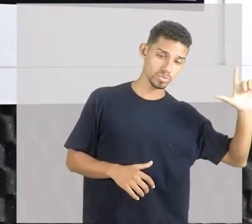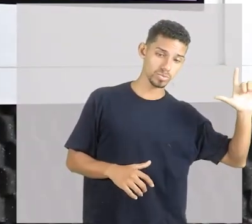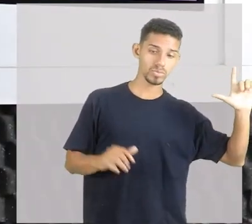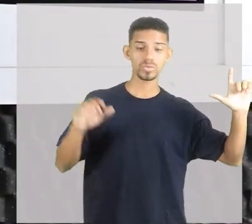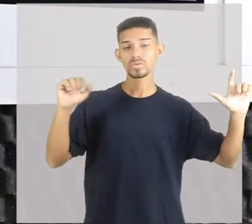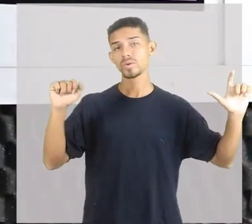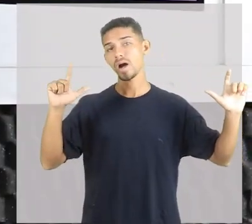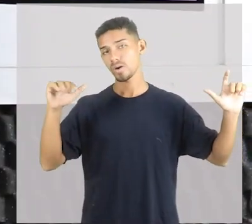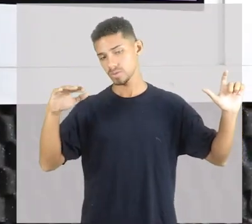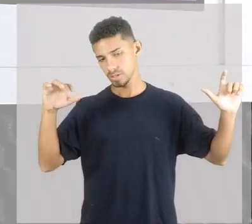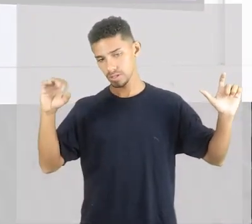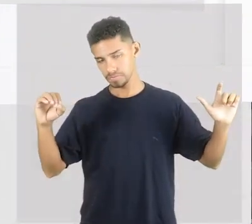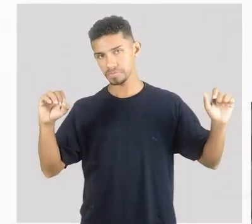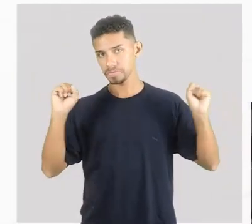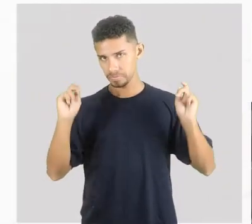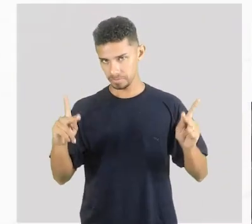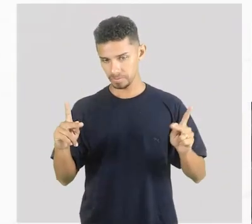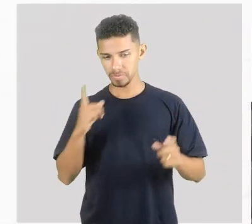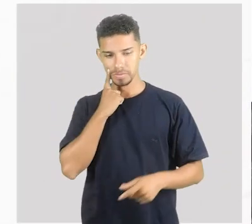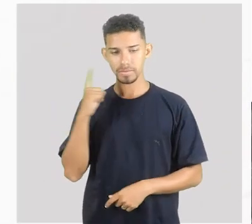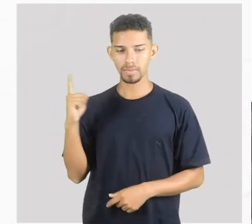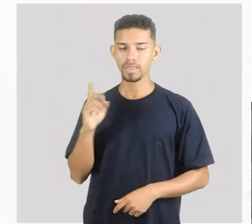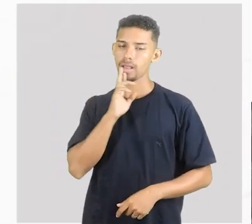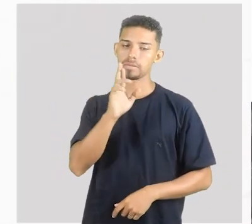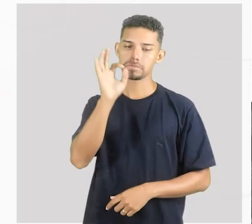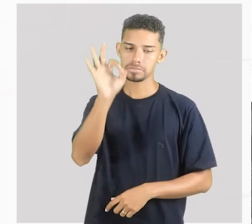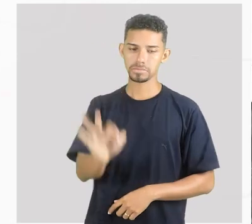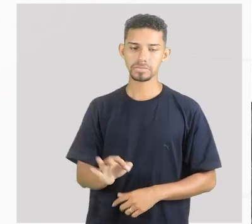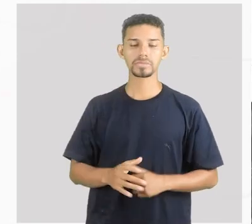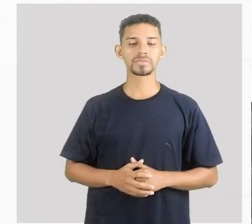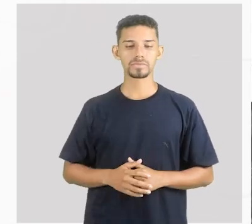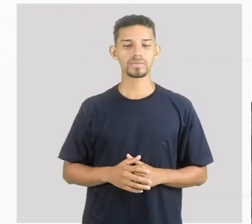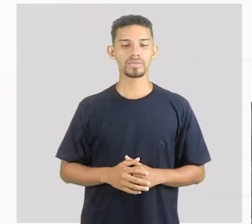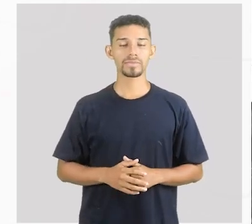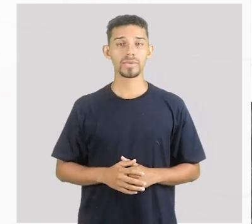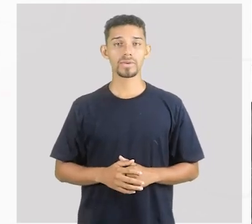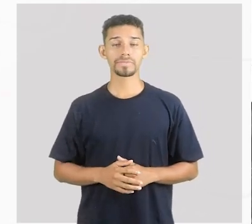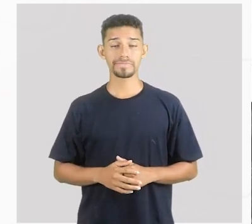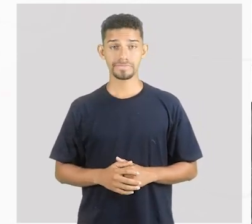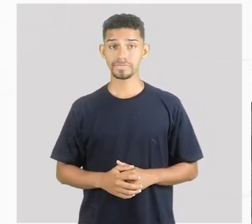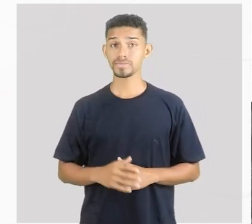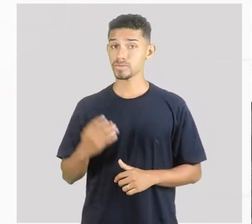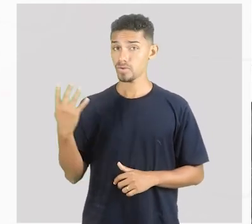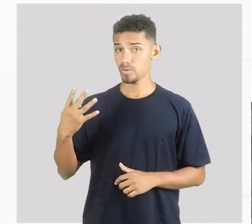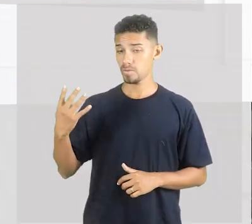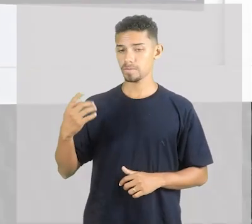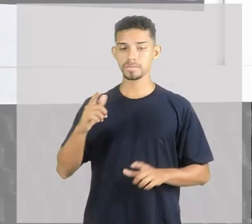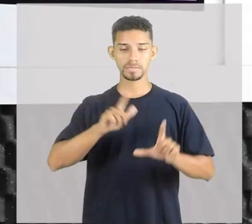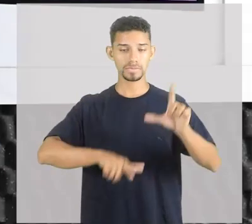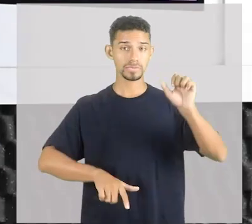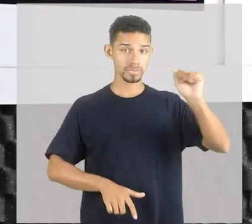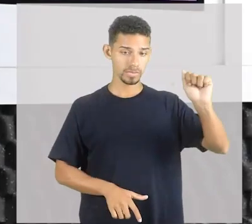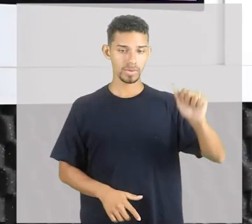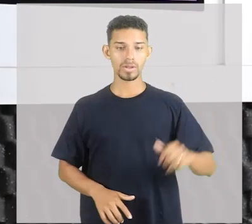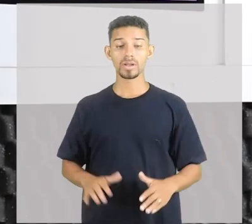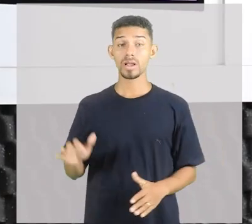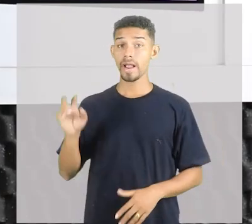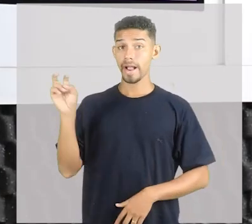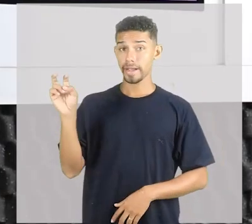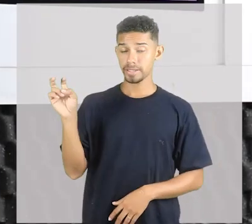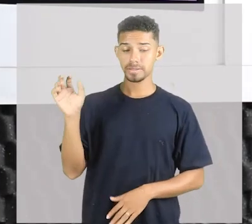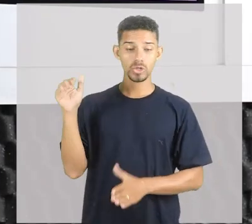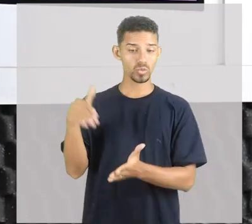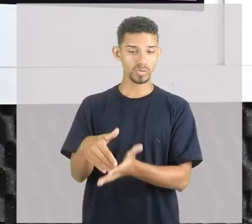alceno. Tá certo? Então, show de bola, bem aí. A quarta questão, letra A. Quinta e